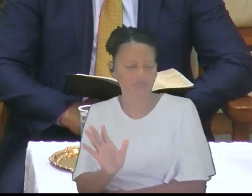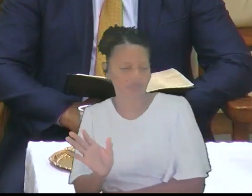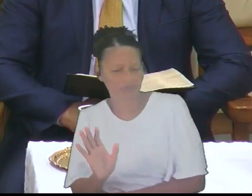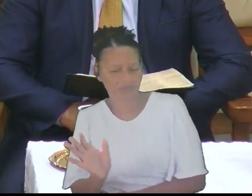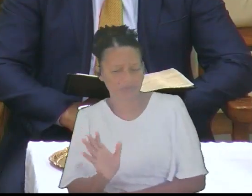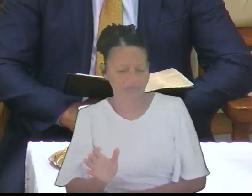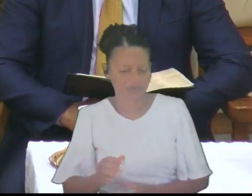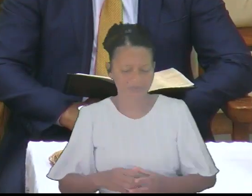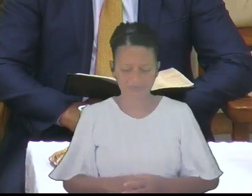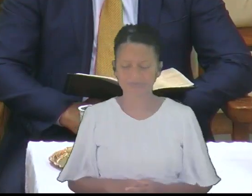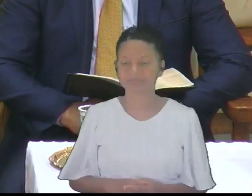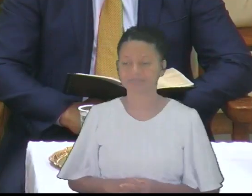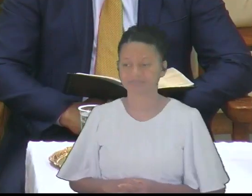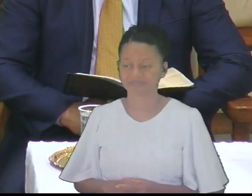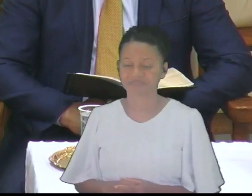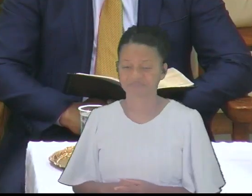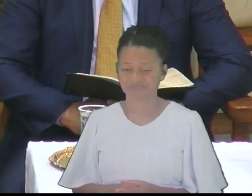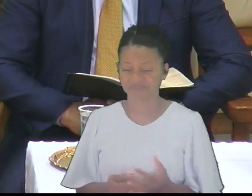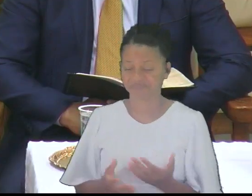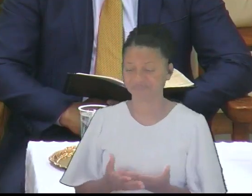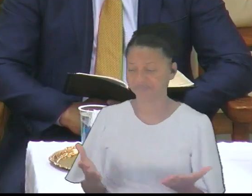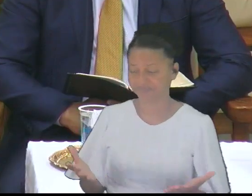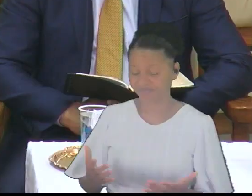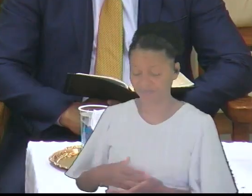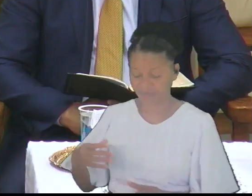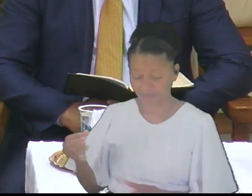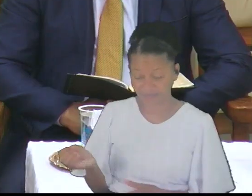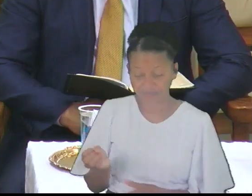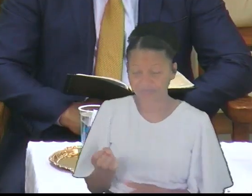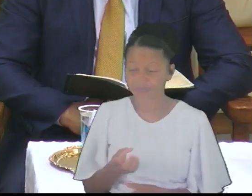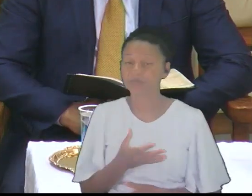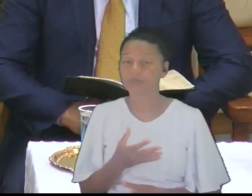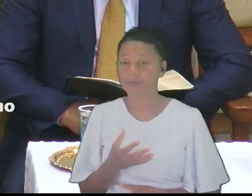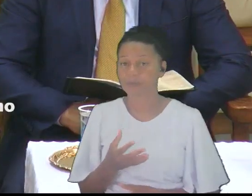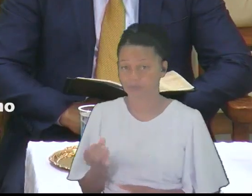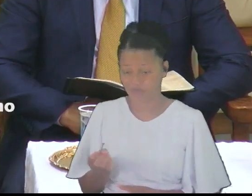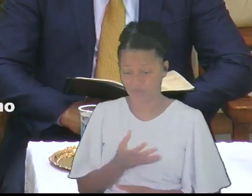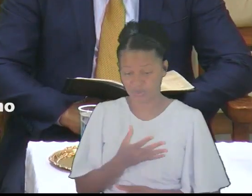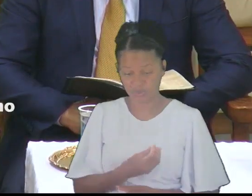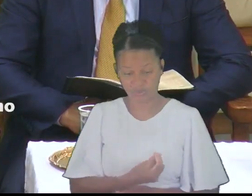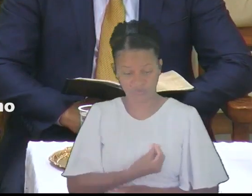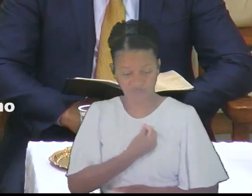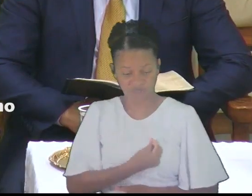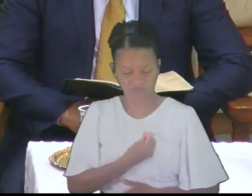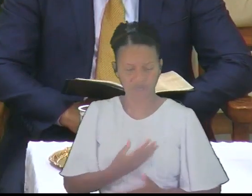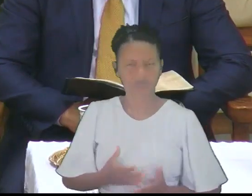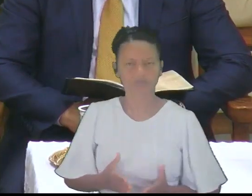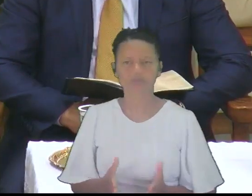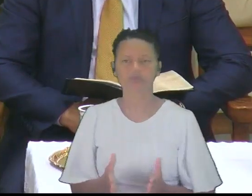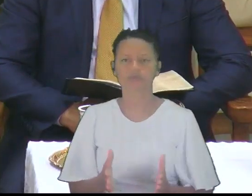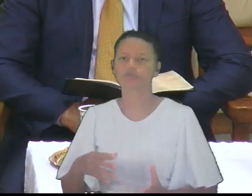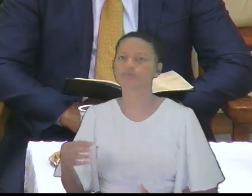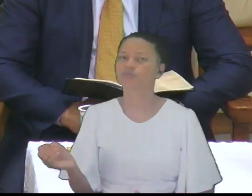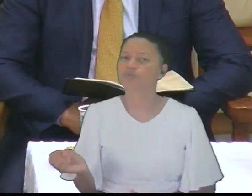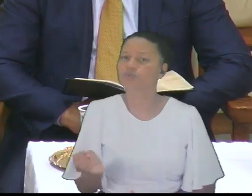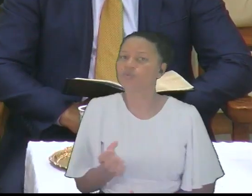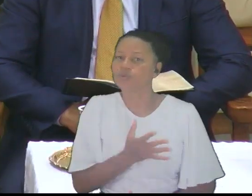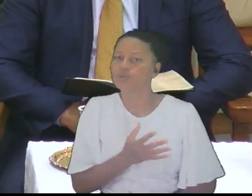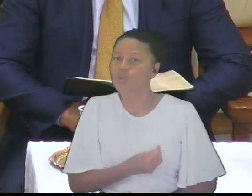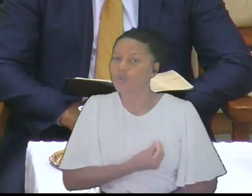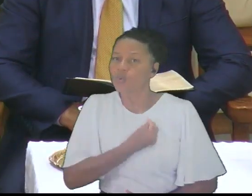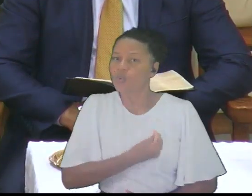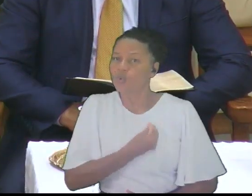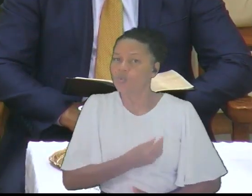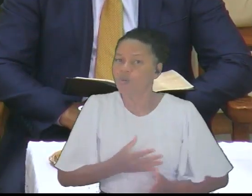evidência na carta. Ele diz: pelo novo e vivo caminho, pelo novo e